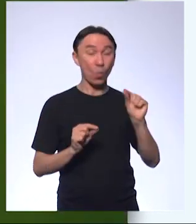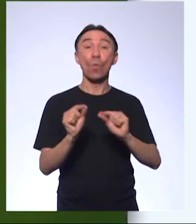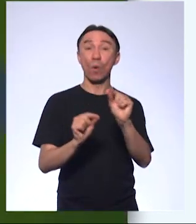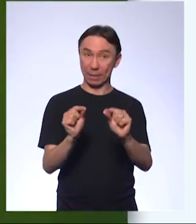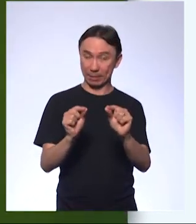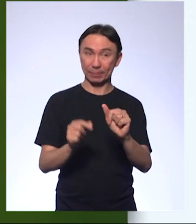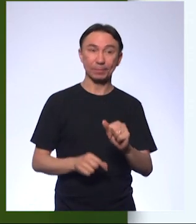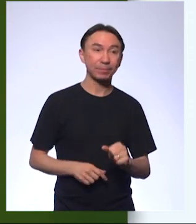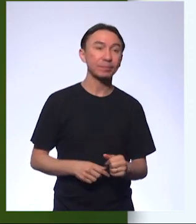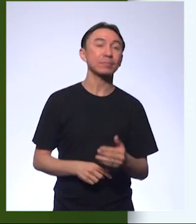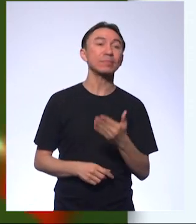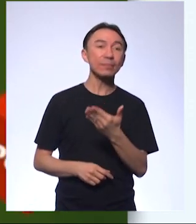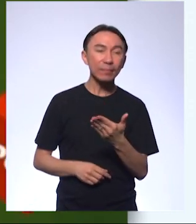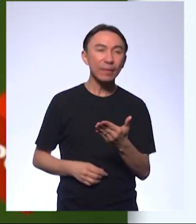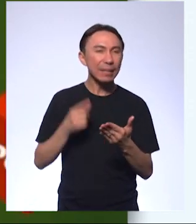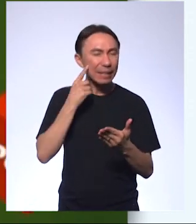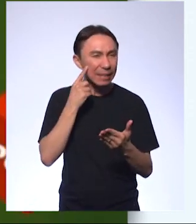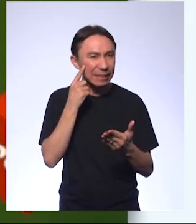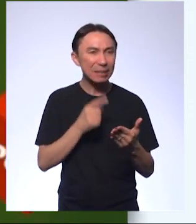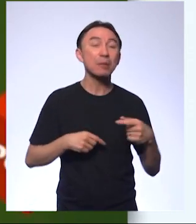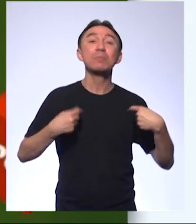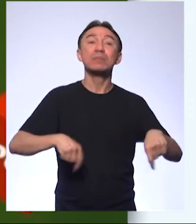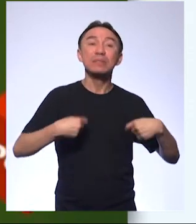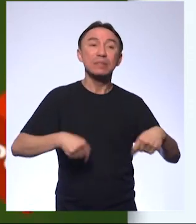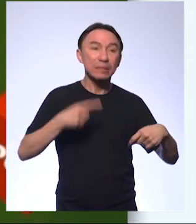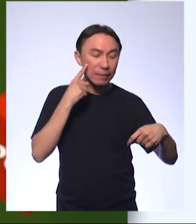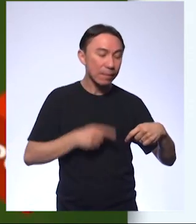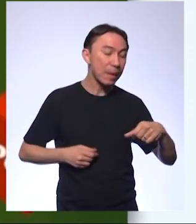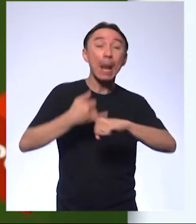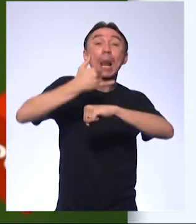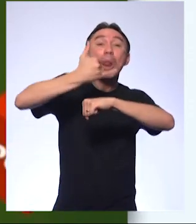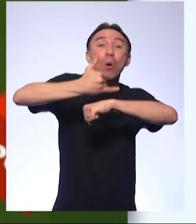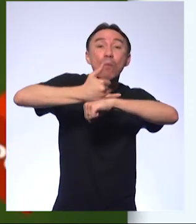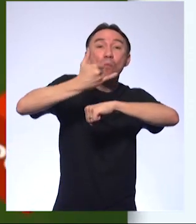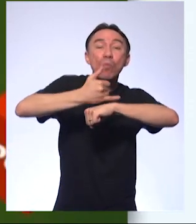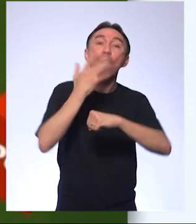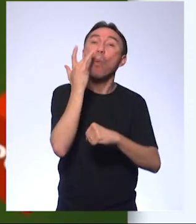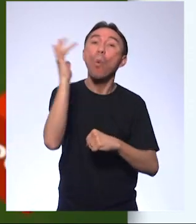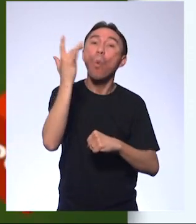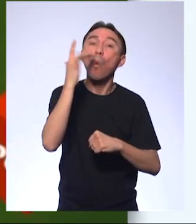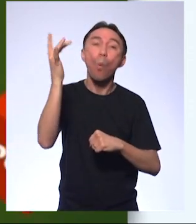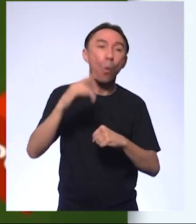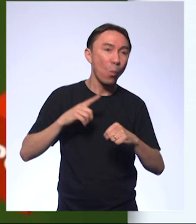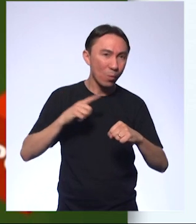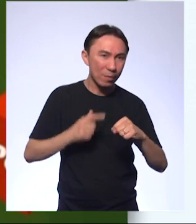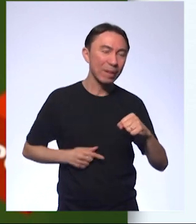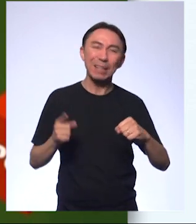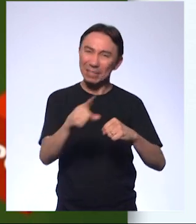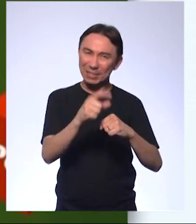e se indagava se a matéria seria densa ou cheia de espaços vazios. Por conta disso, ele propôs um desafio a 2 de seus